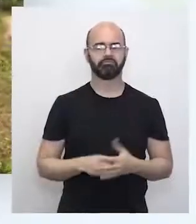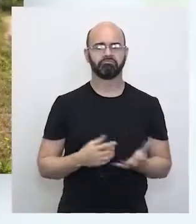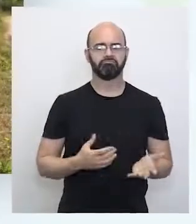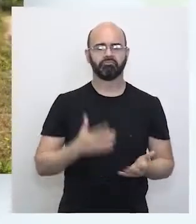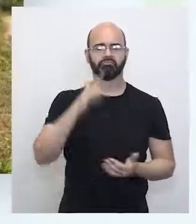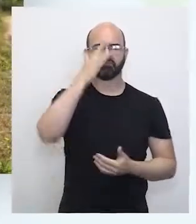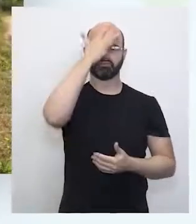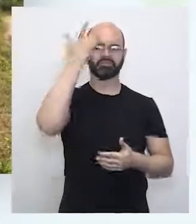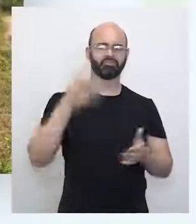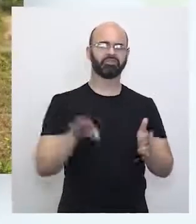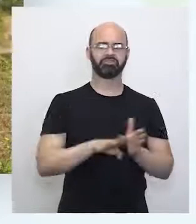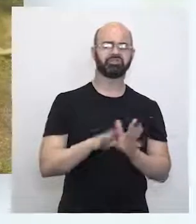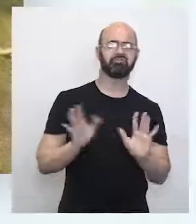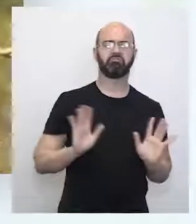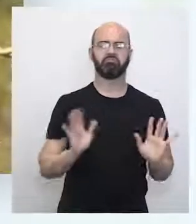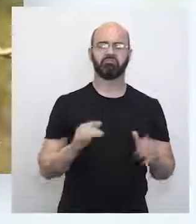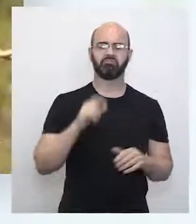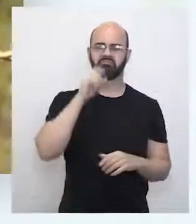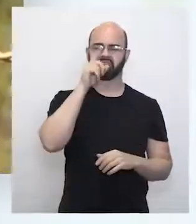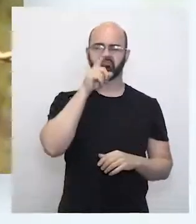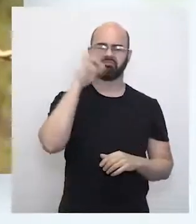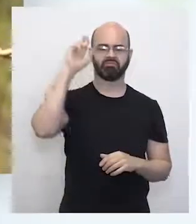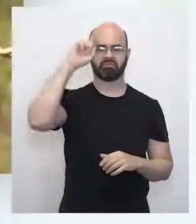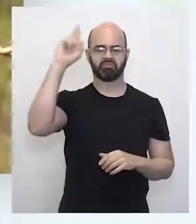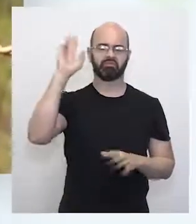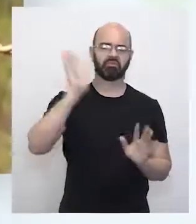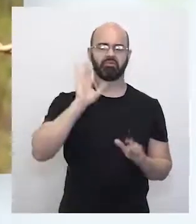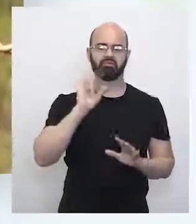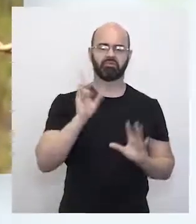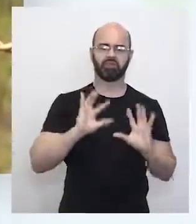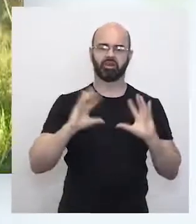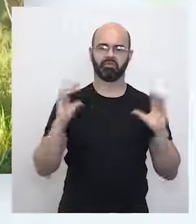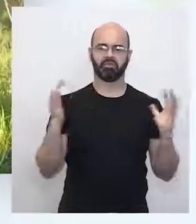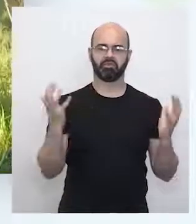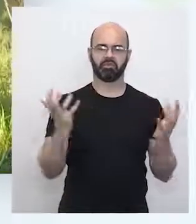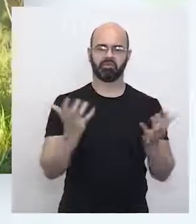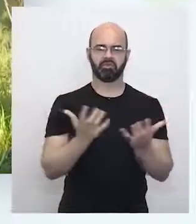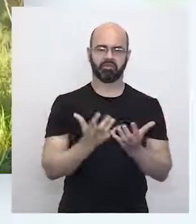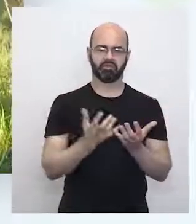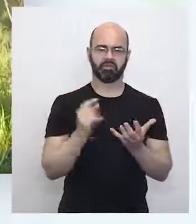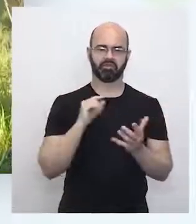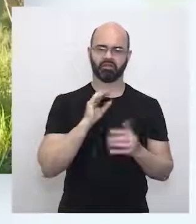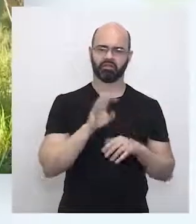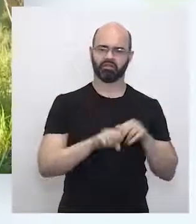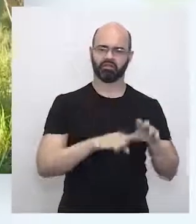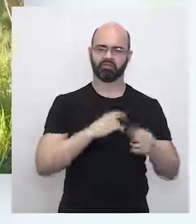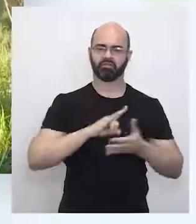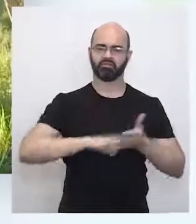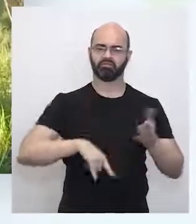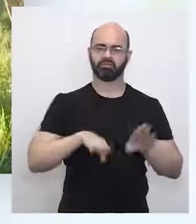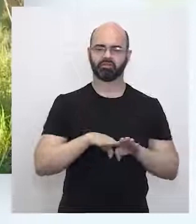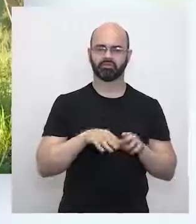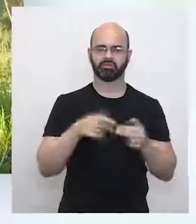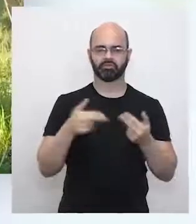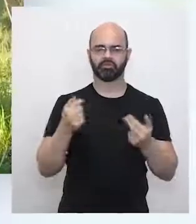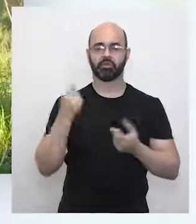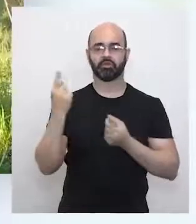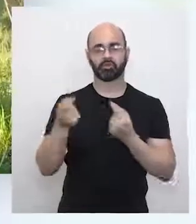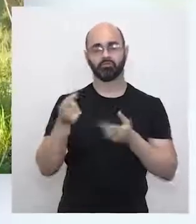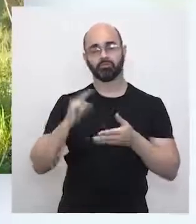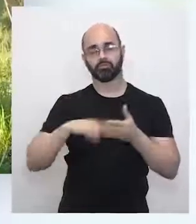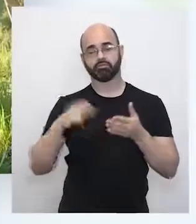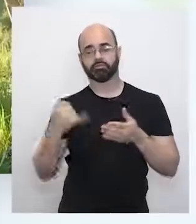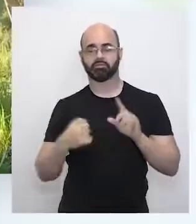e se achando como dono, foi cercando e às vezes foi até mesmo adquirindo documentação, outras não, mas